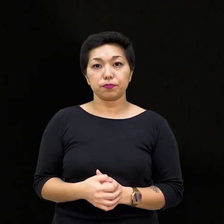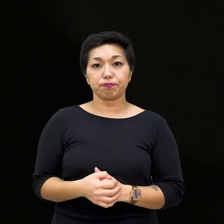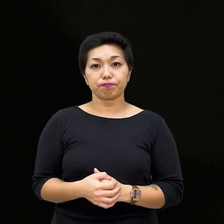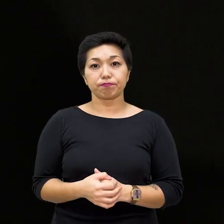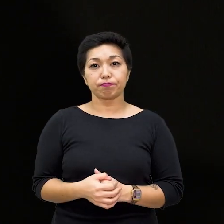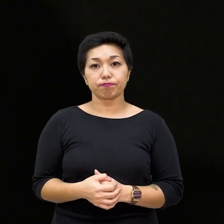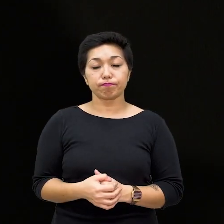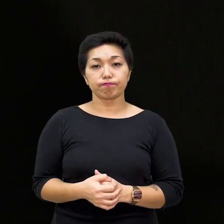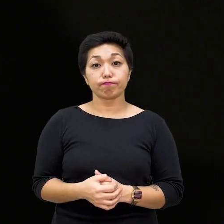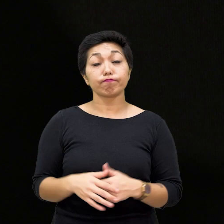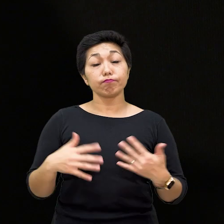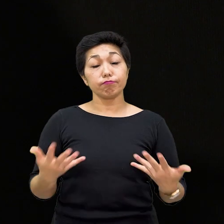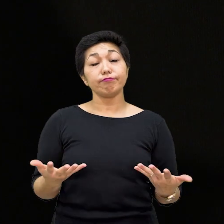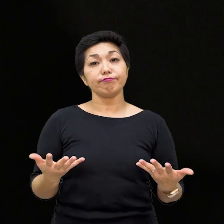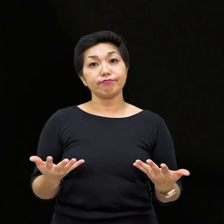assim,